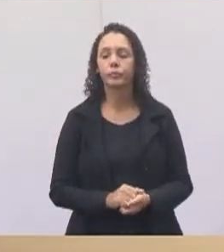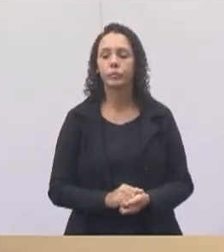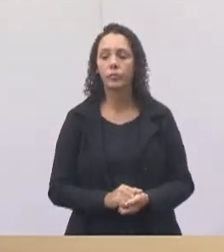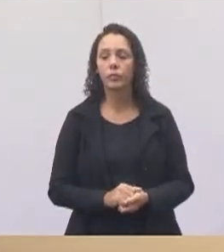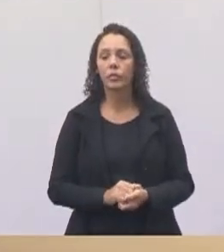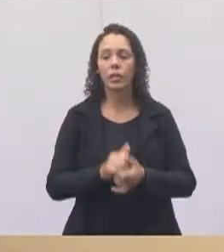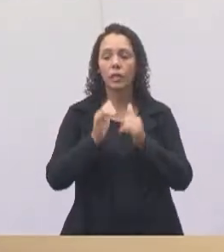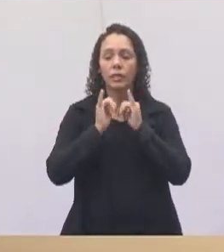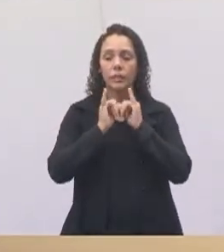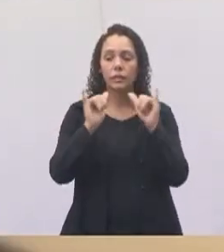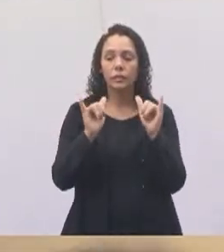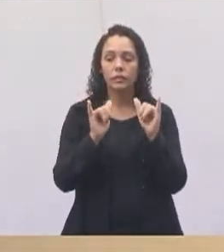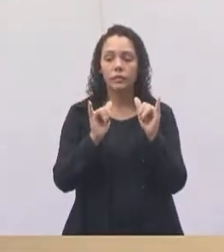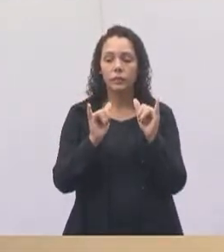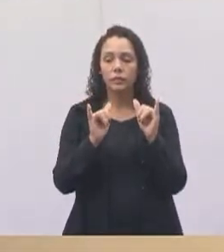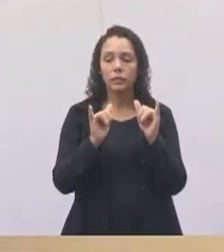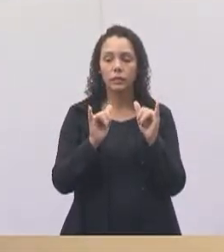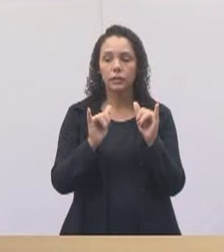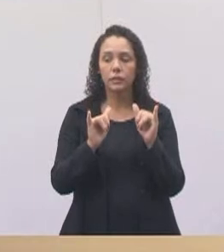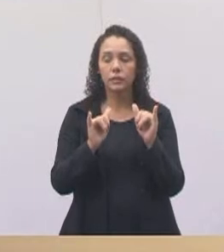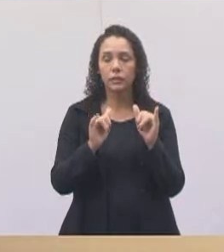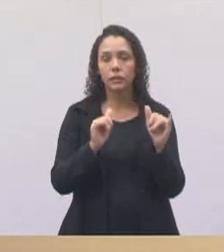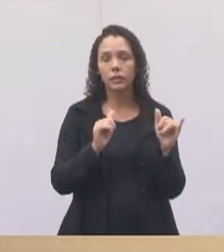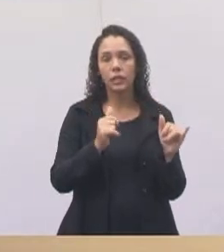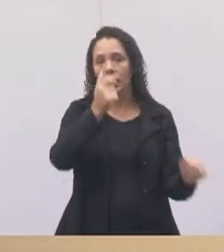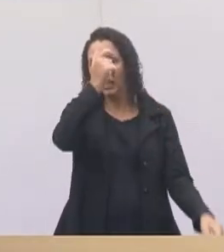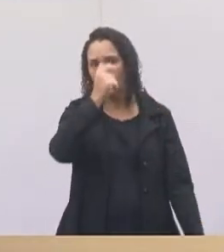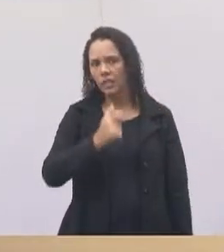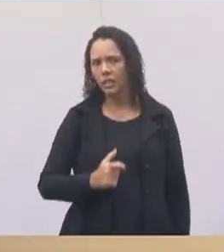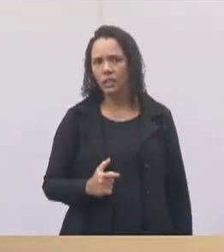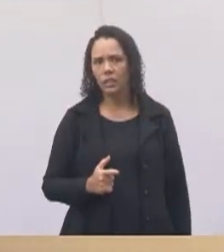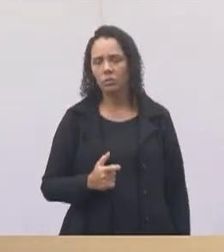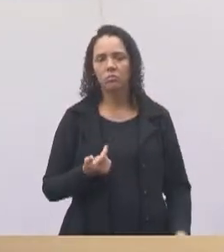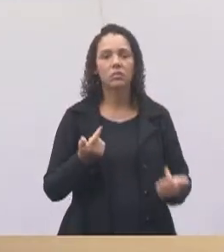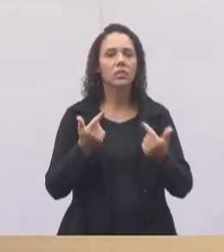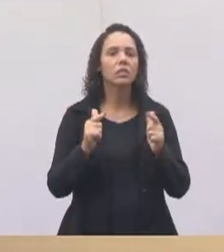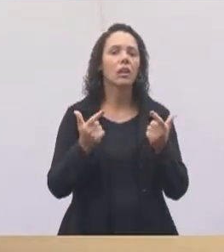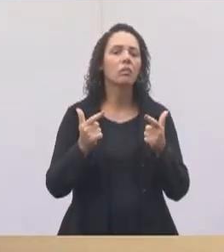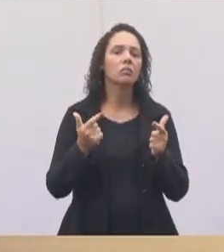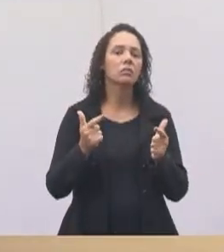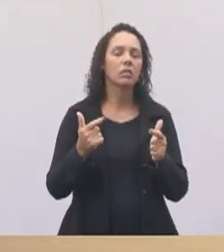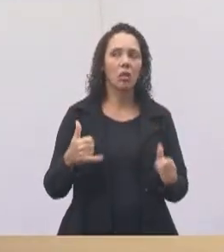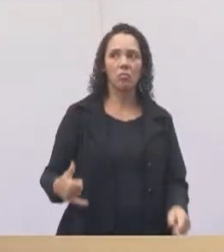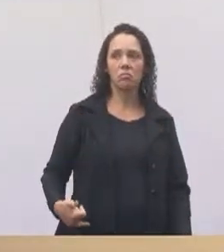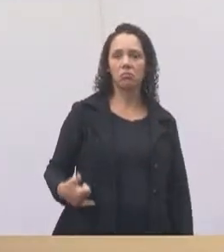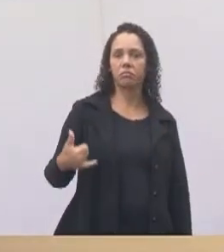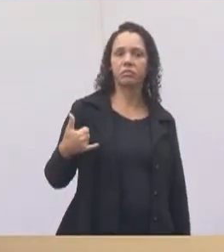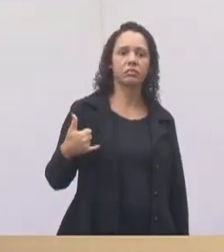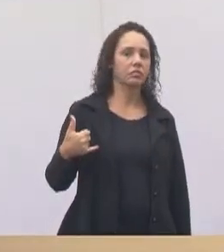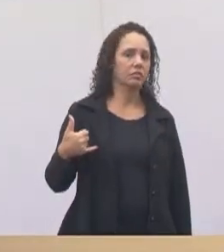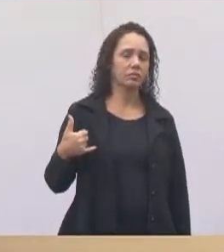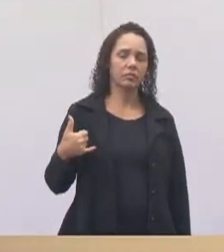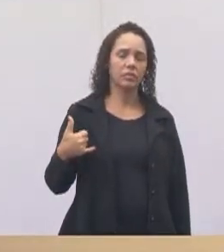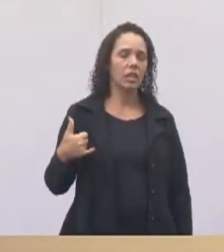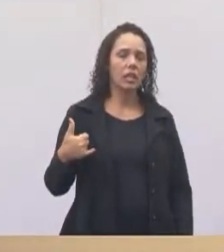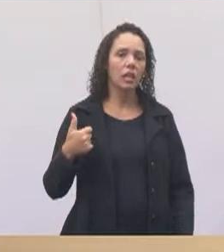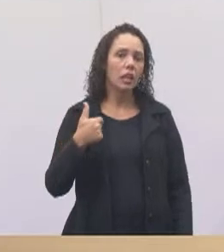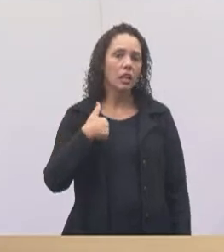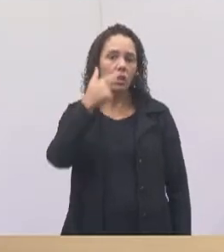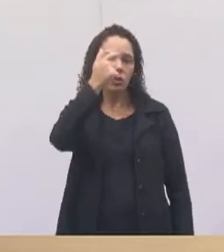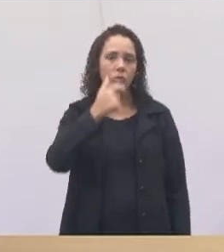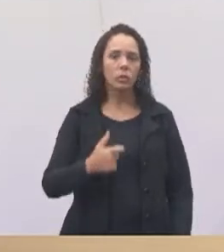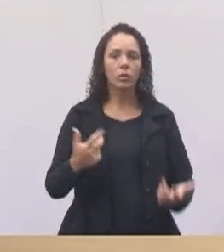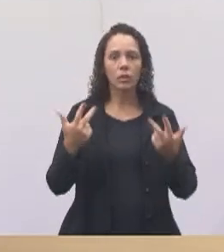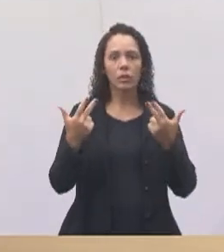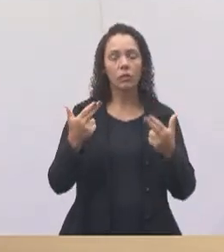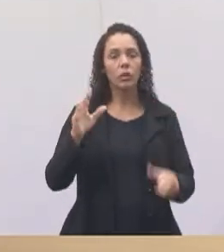e dizer que esse vereador não tem ego, não tem luxo, e eu sou uma árvore,